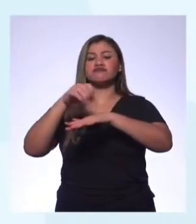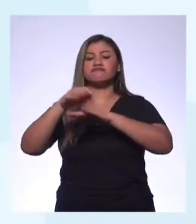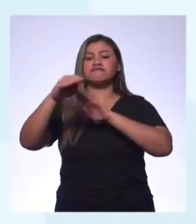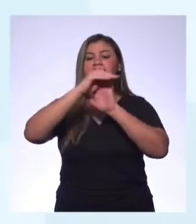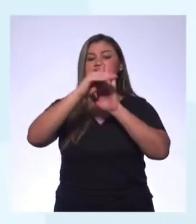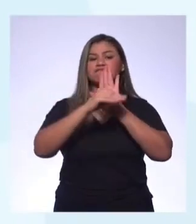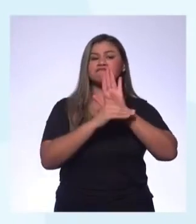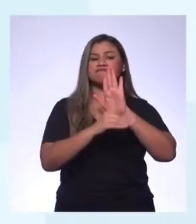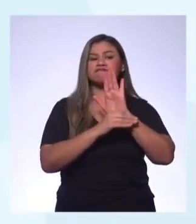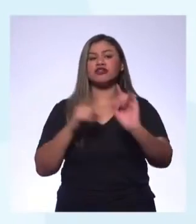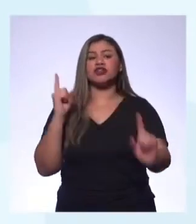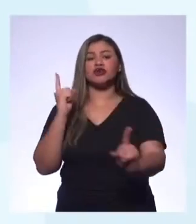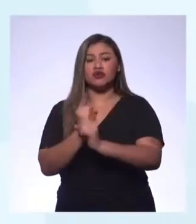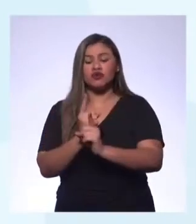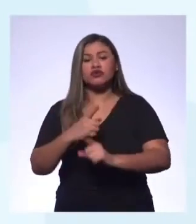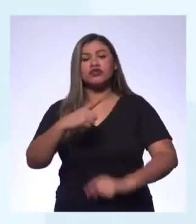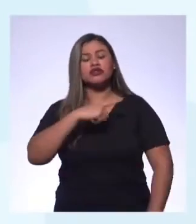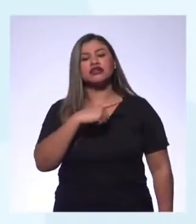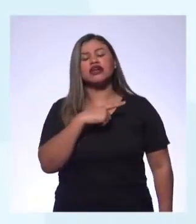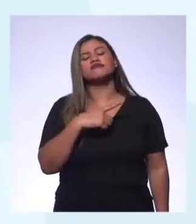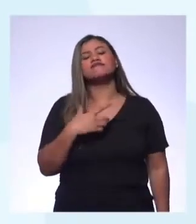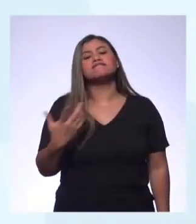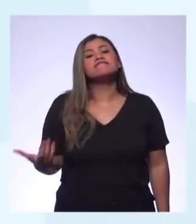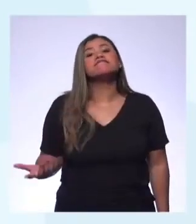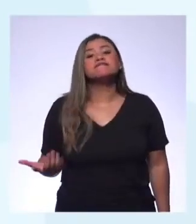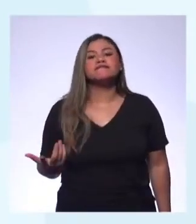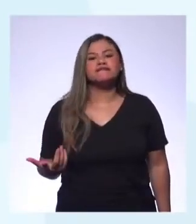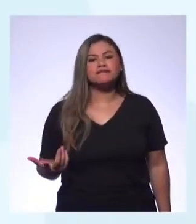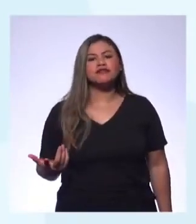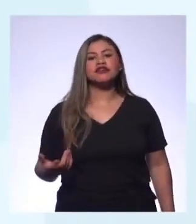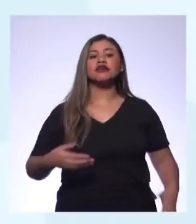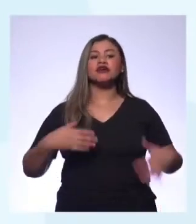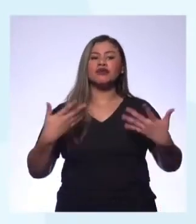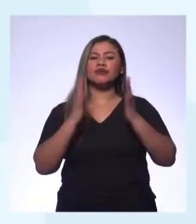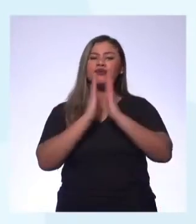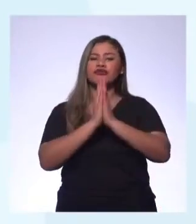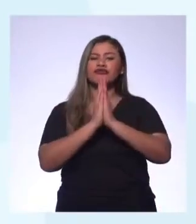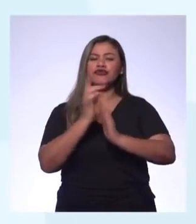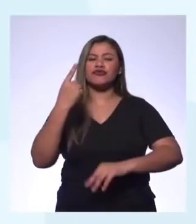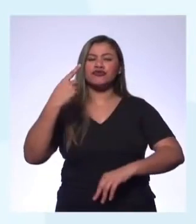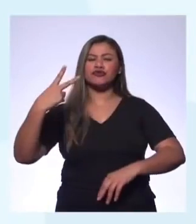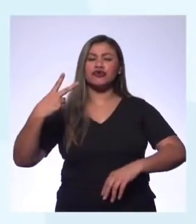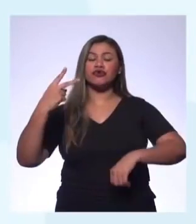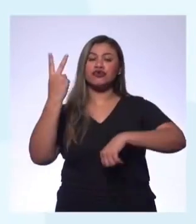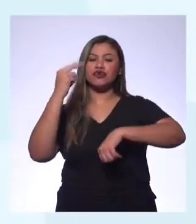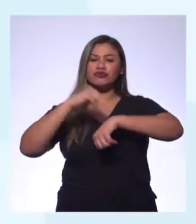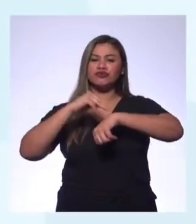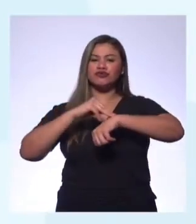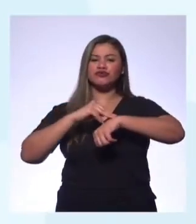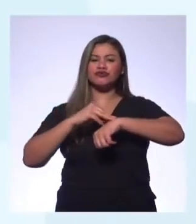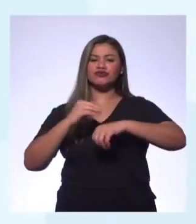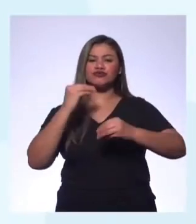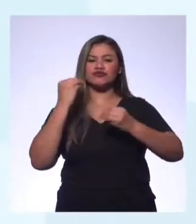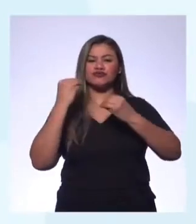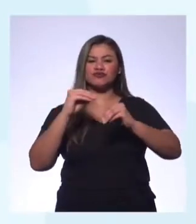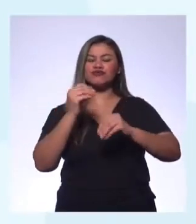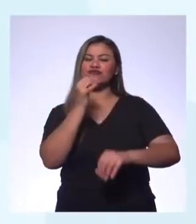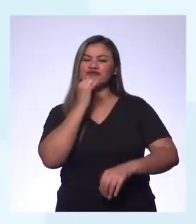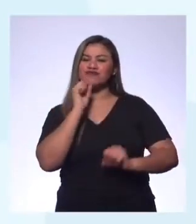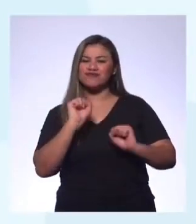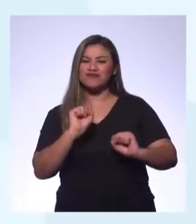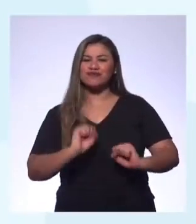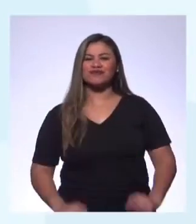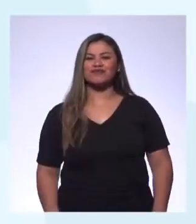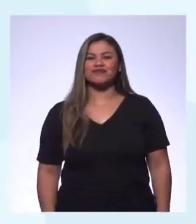cotidiano encontramos orientações normativas? Então, por favor, um e dois, 2 minutinhos aí, coloquem uns exemplos para